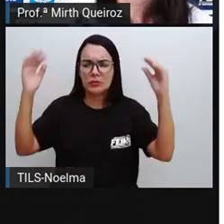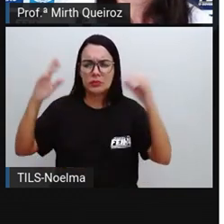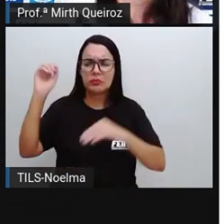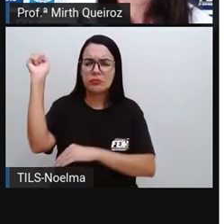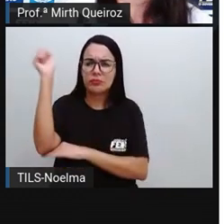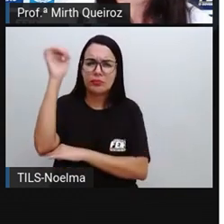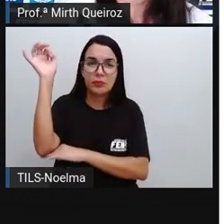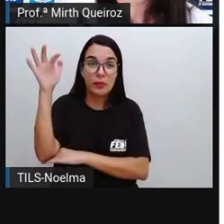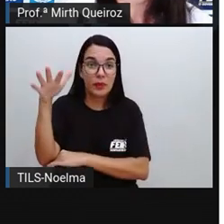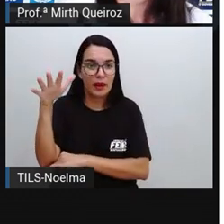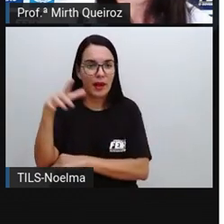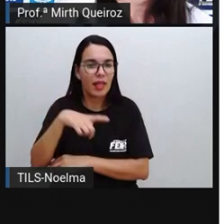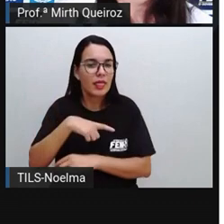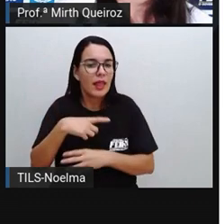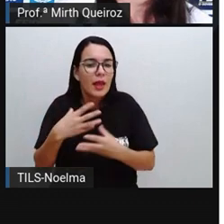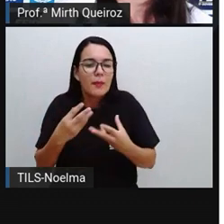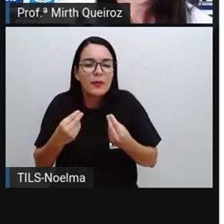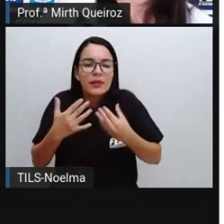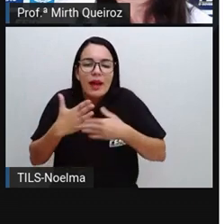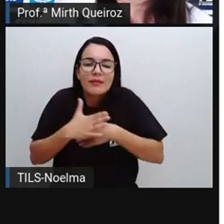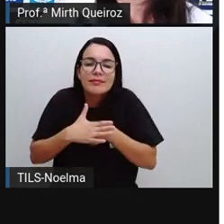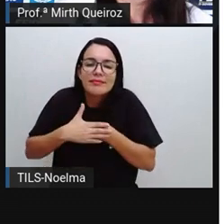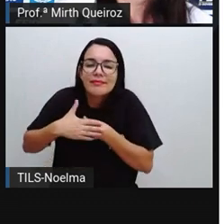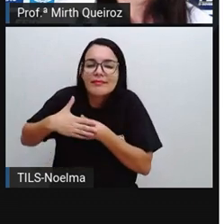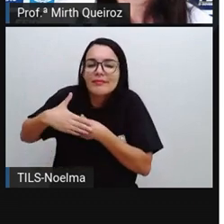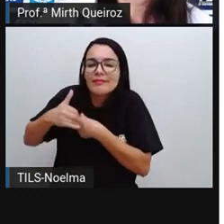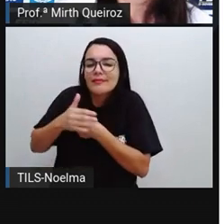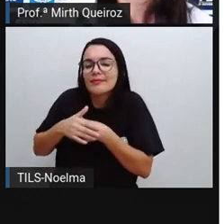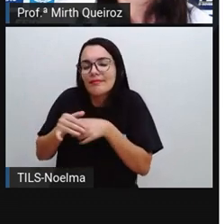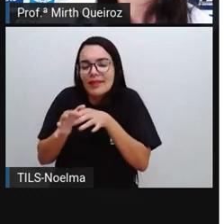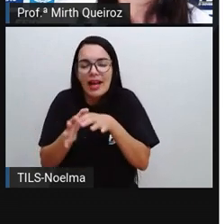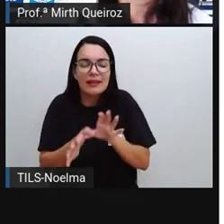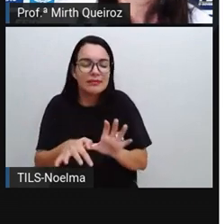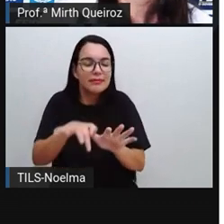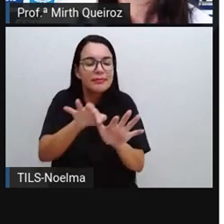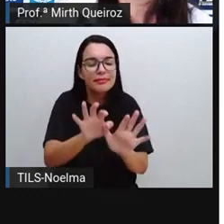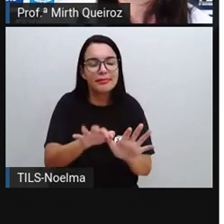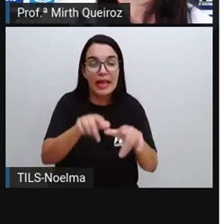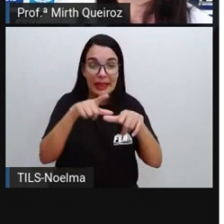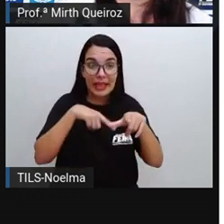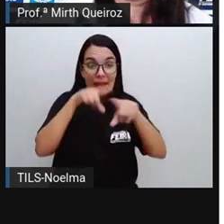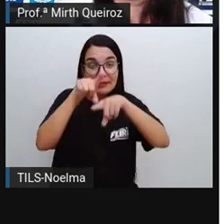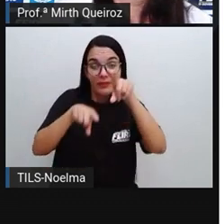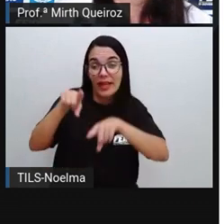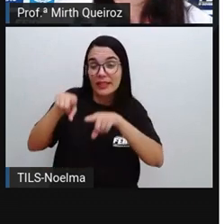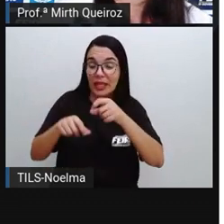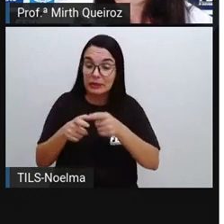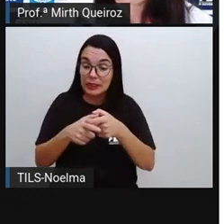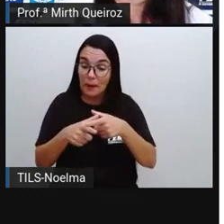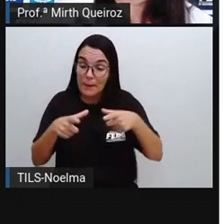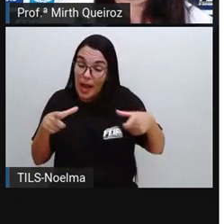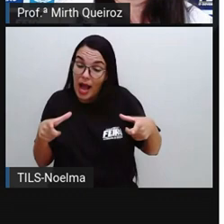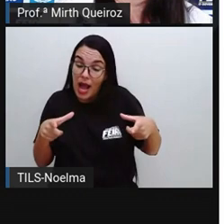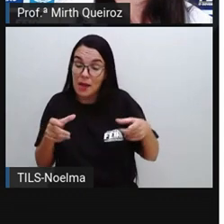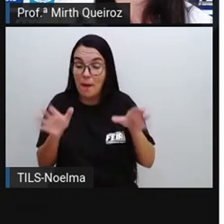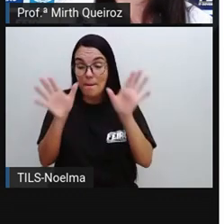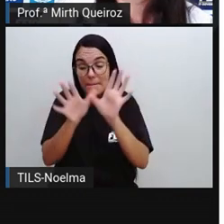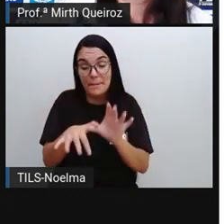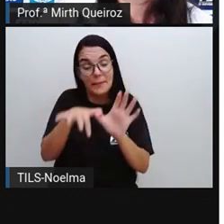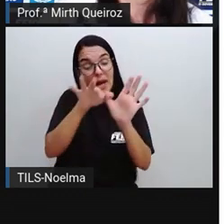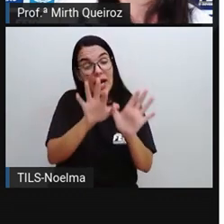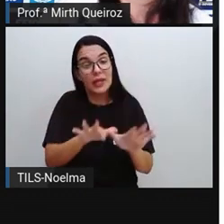muita delicadeza nas mariposas. Elas variam de tamanho, algumas menores que